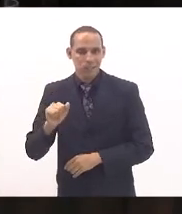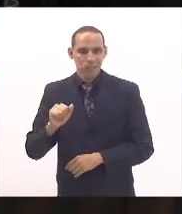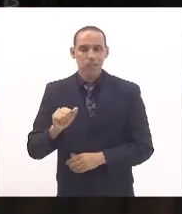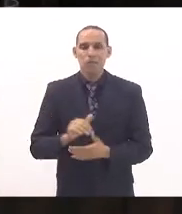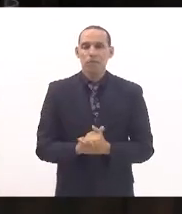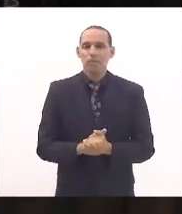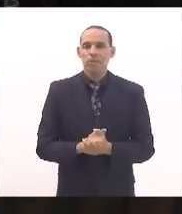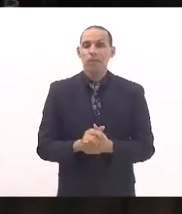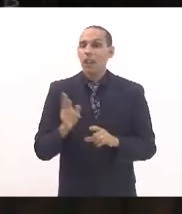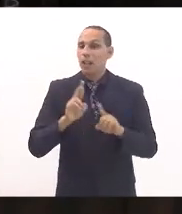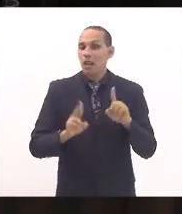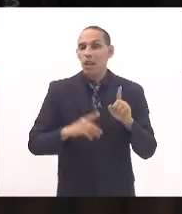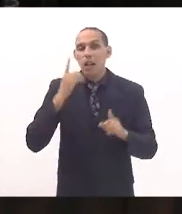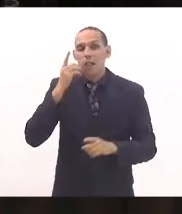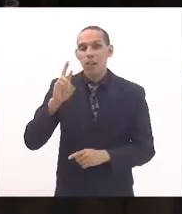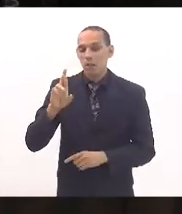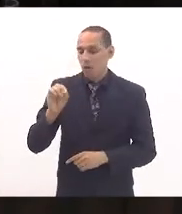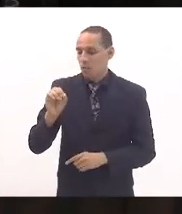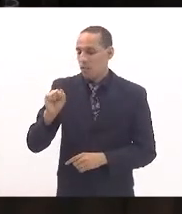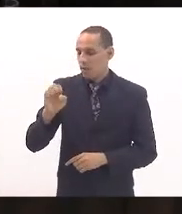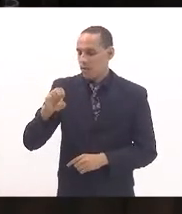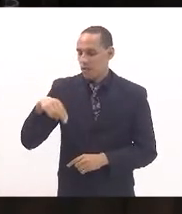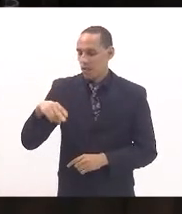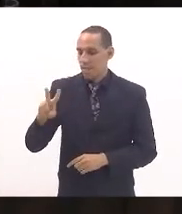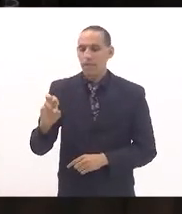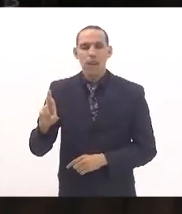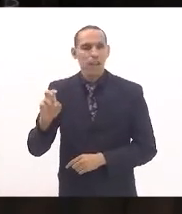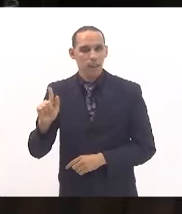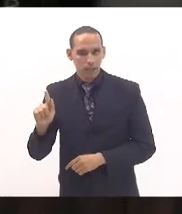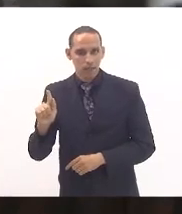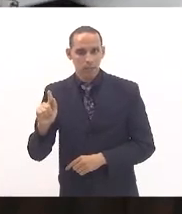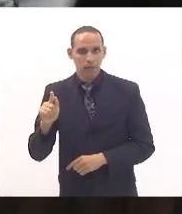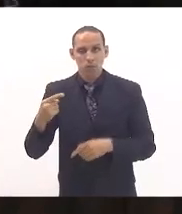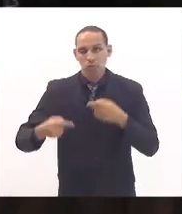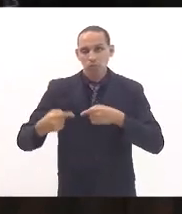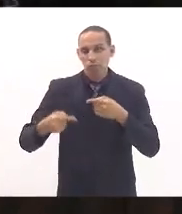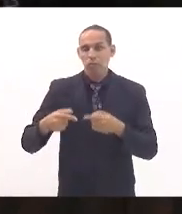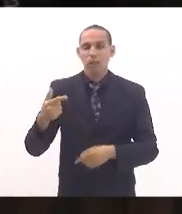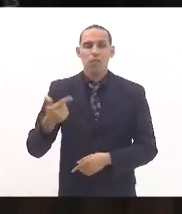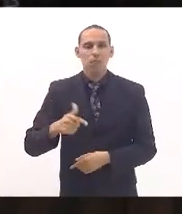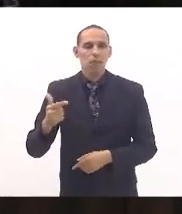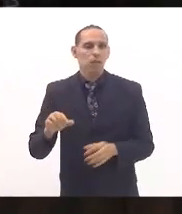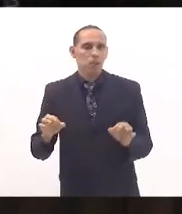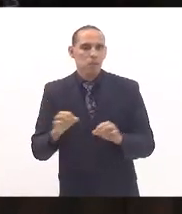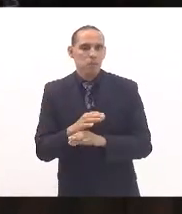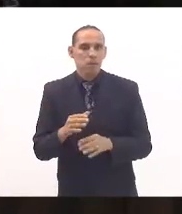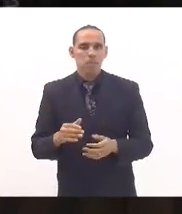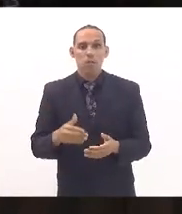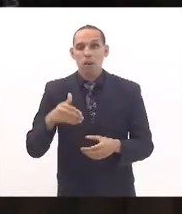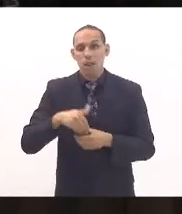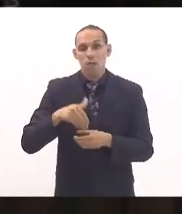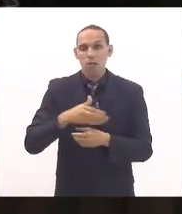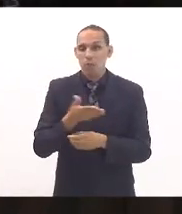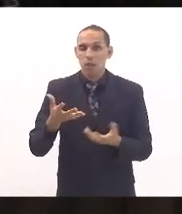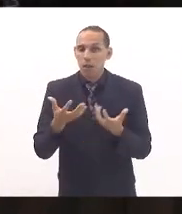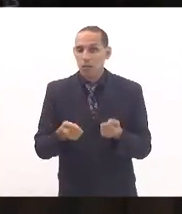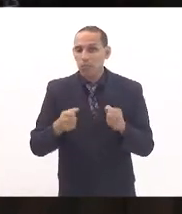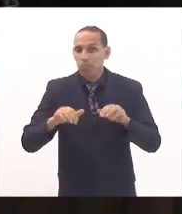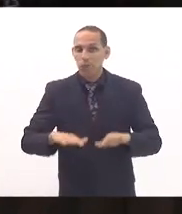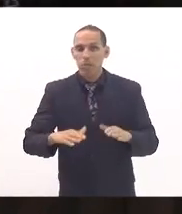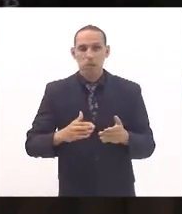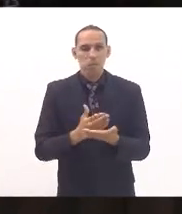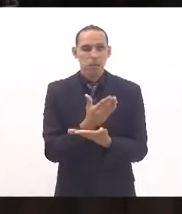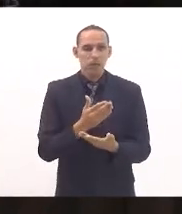favorável. Relator, deputado Rosenberg Reis. Em discussão. Não havendo quem queira discutir, encerrada a discussão em votação. Os senhores que aprovam, permaneçam como